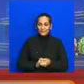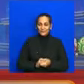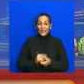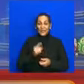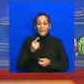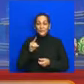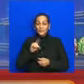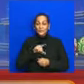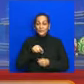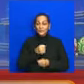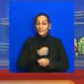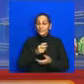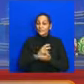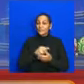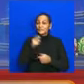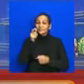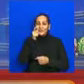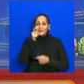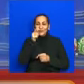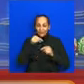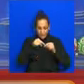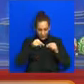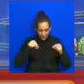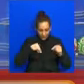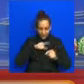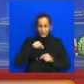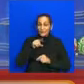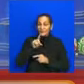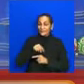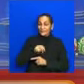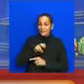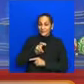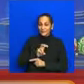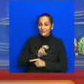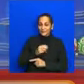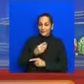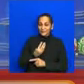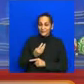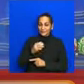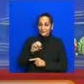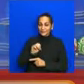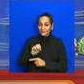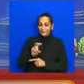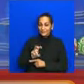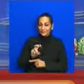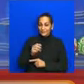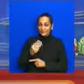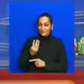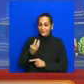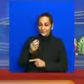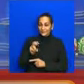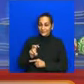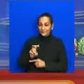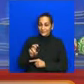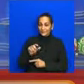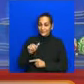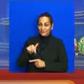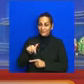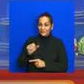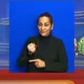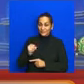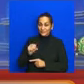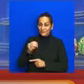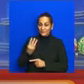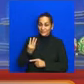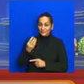A última dezena sorteada na quina. Vamos confirmar? Os números sorteados foram 53, 05,